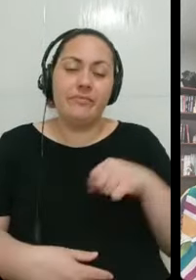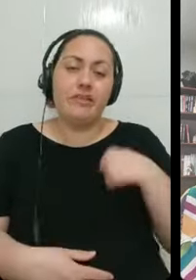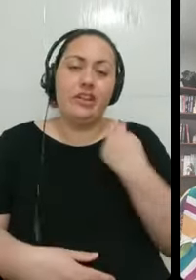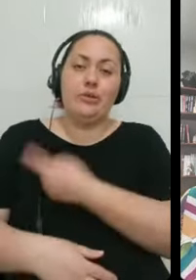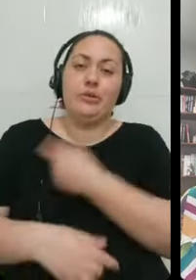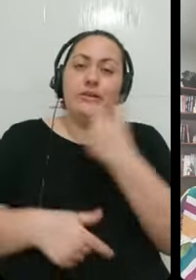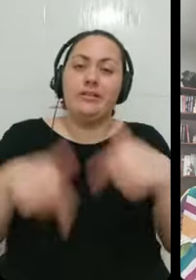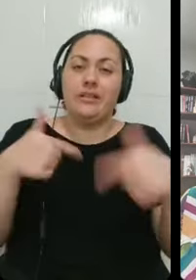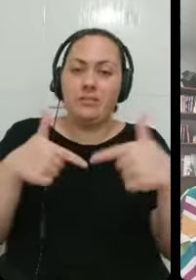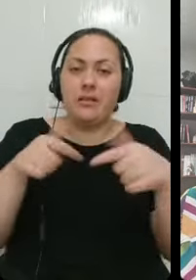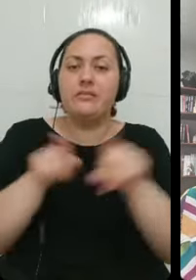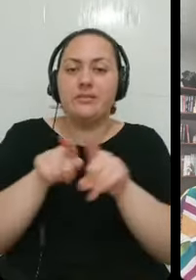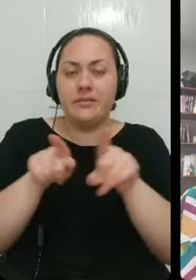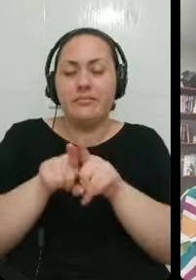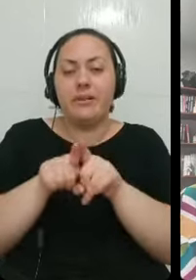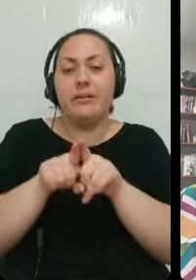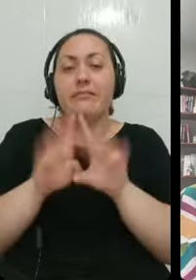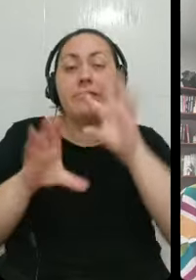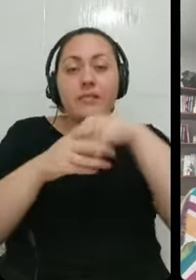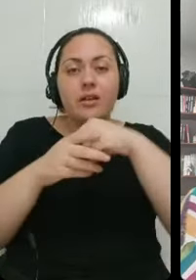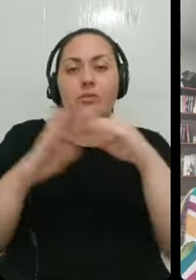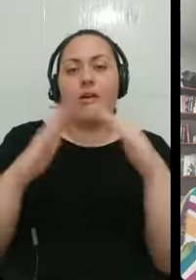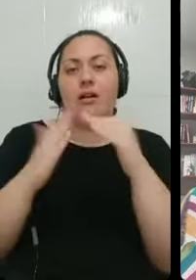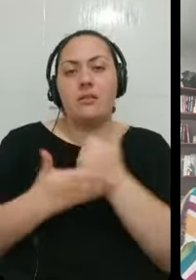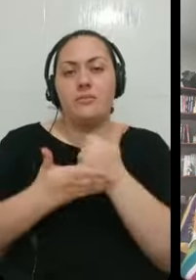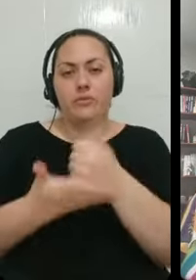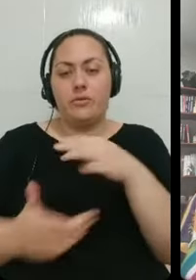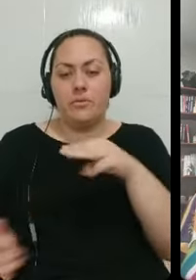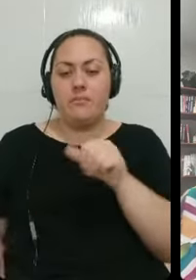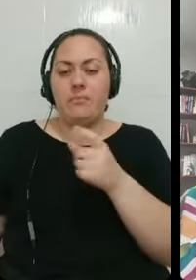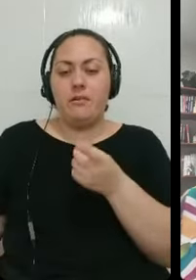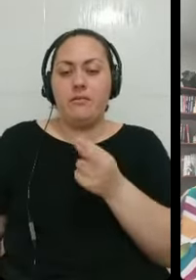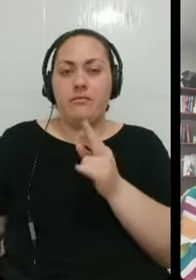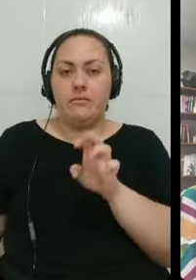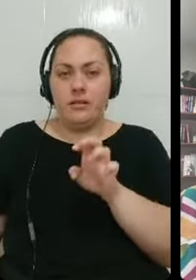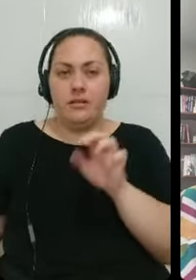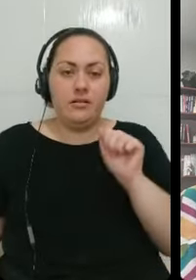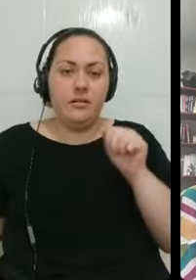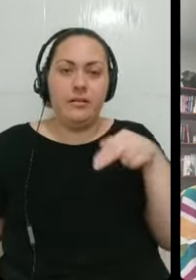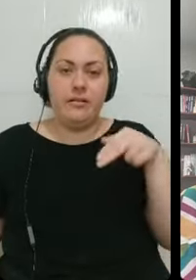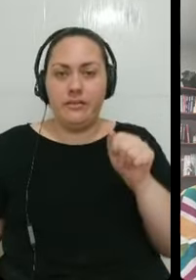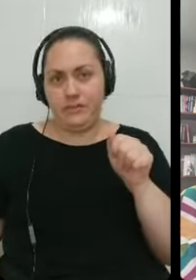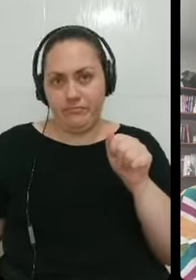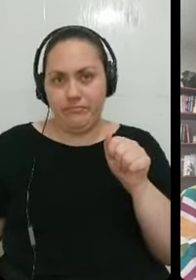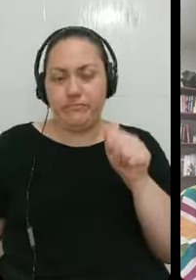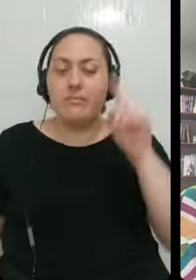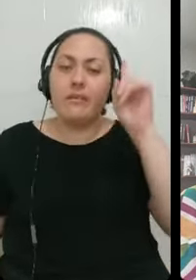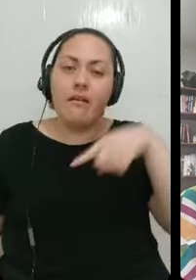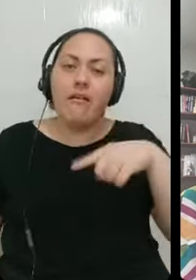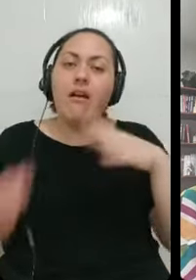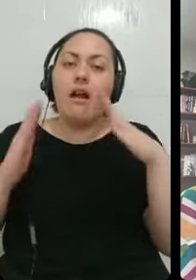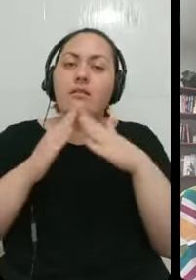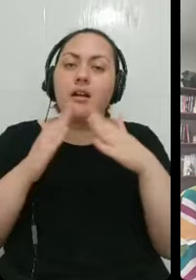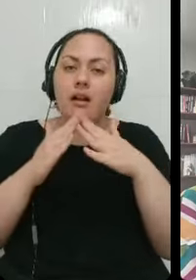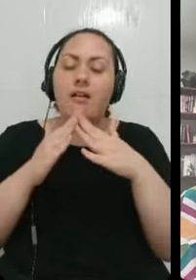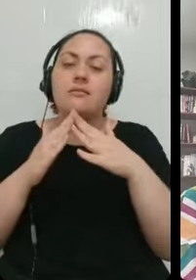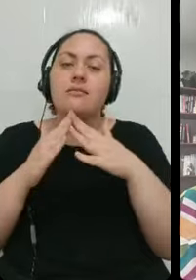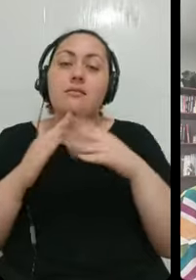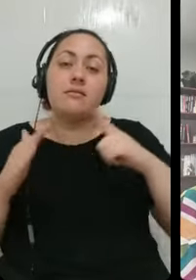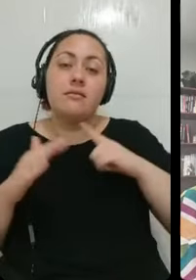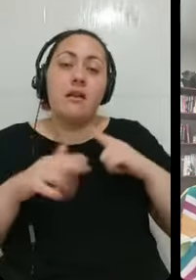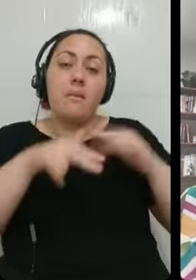Apoio Madriana, né, que é uma casa que recebe os pacientes que são atendidos na Santa